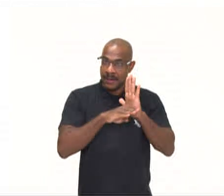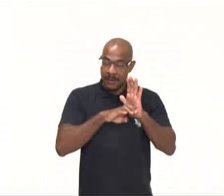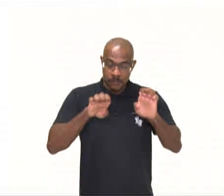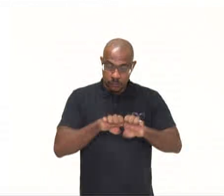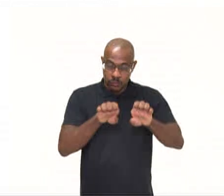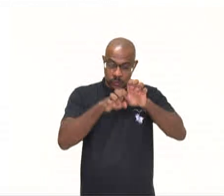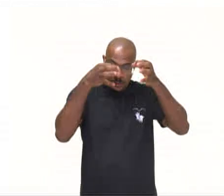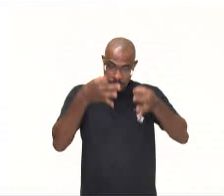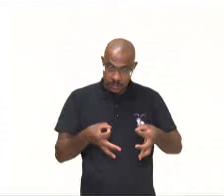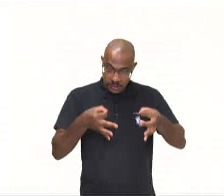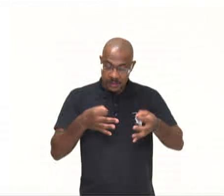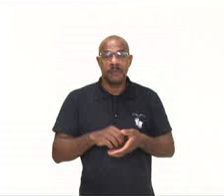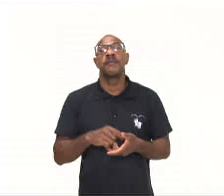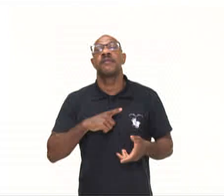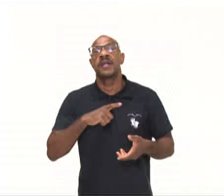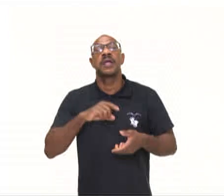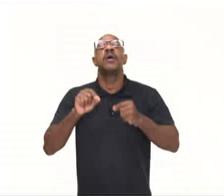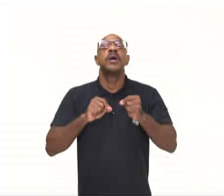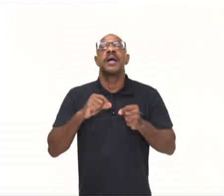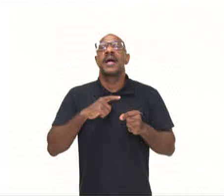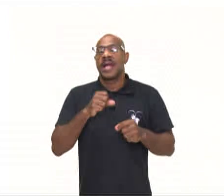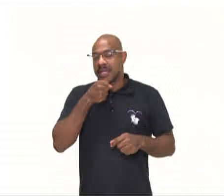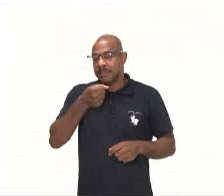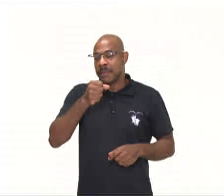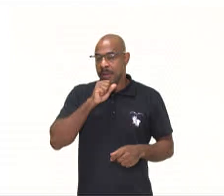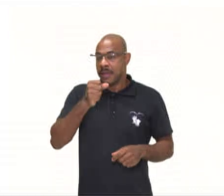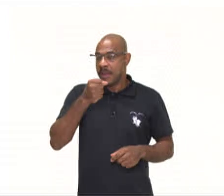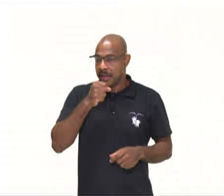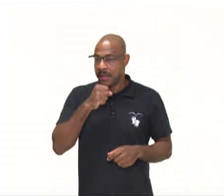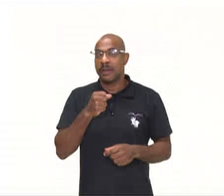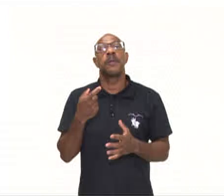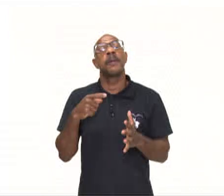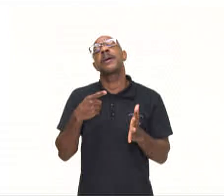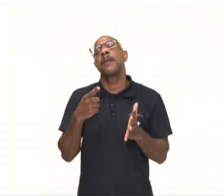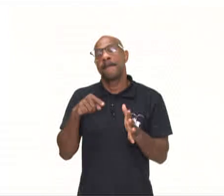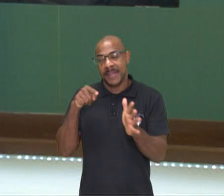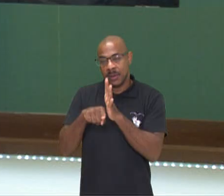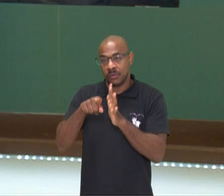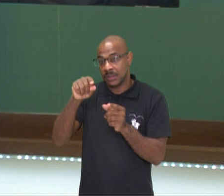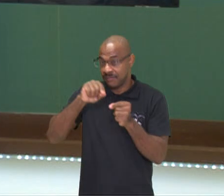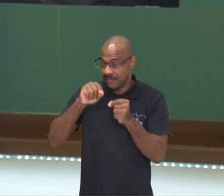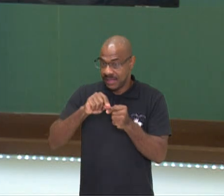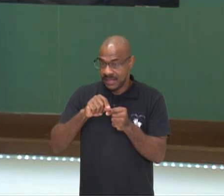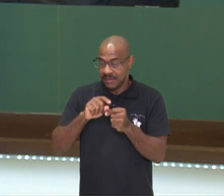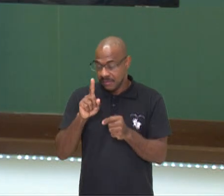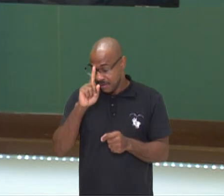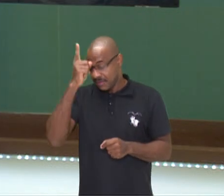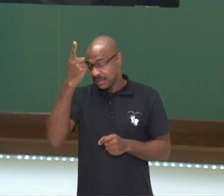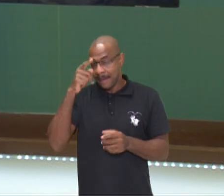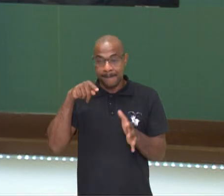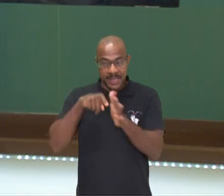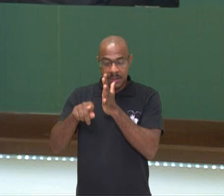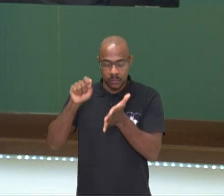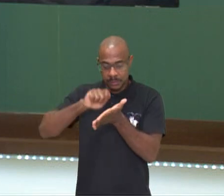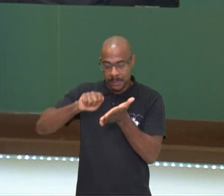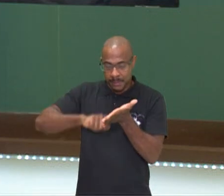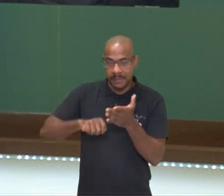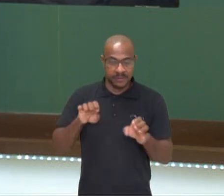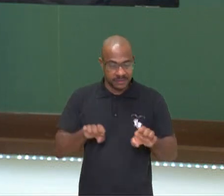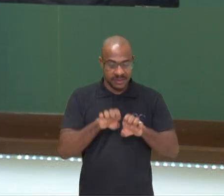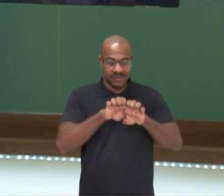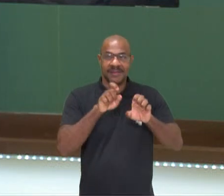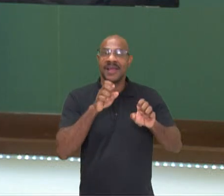ou seja entrevista com perguntas previamente criadas quando nós falamos em entrevista estruturada